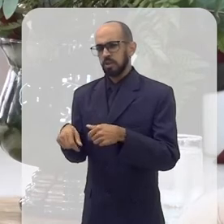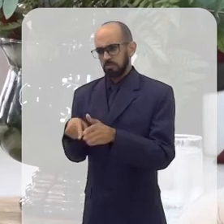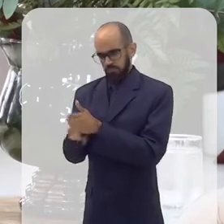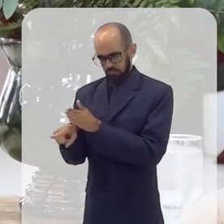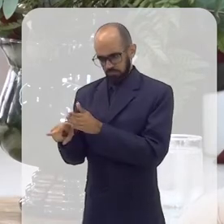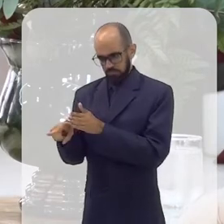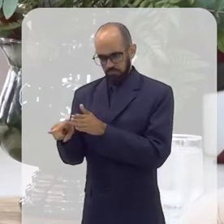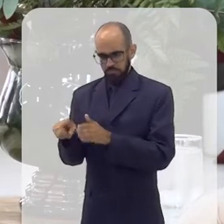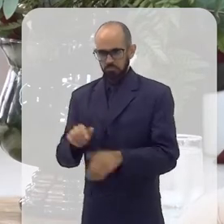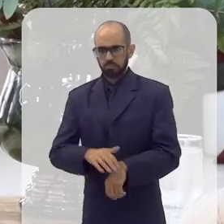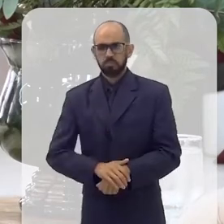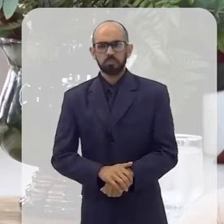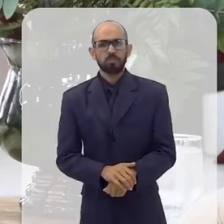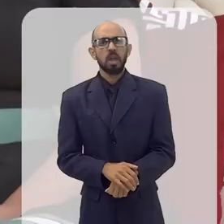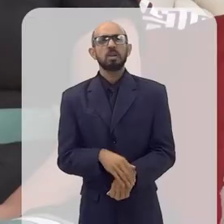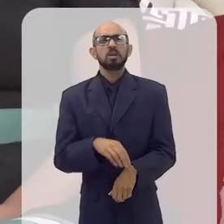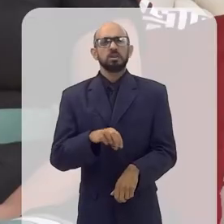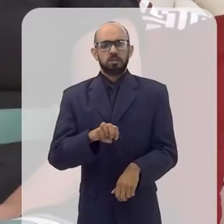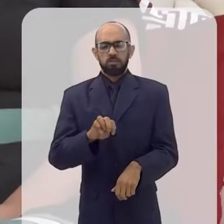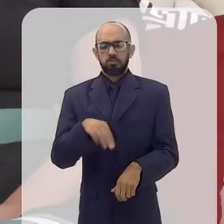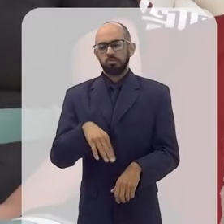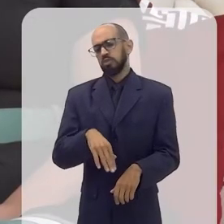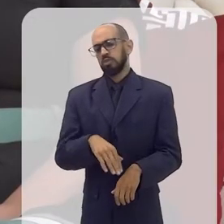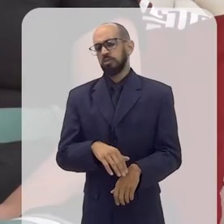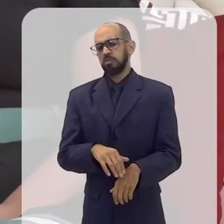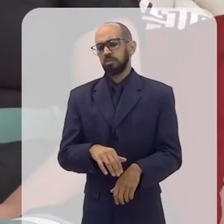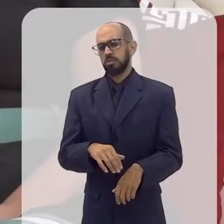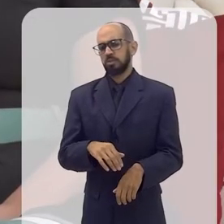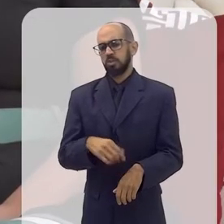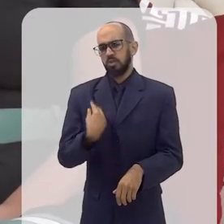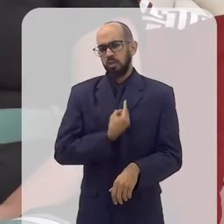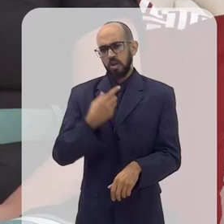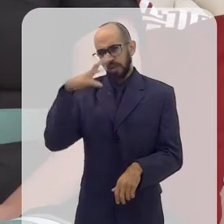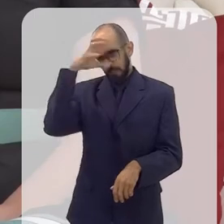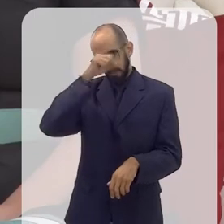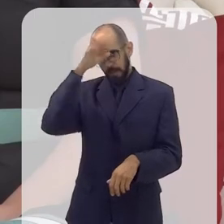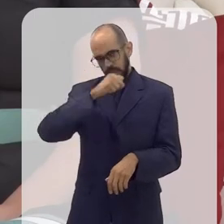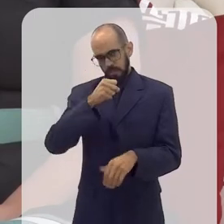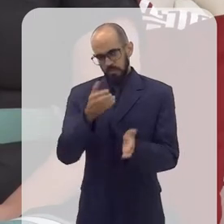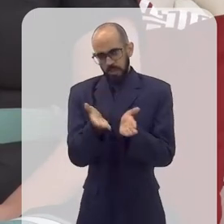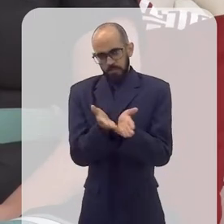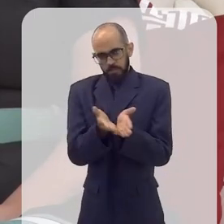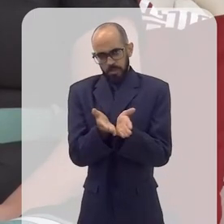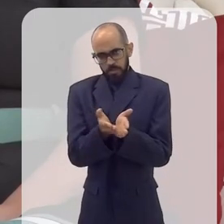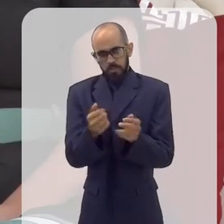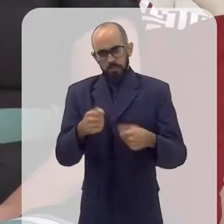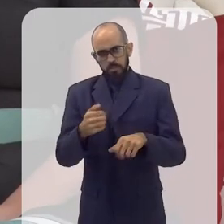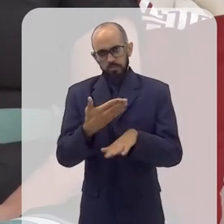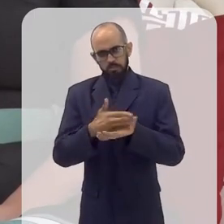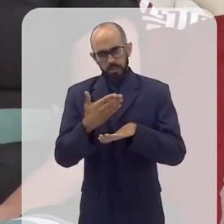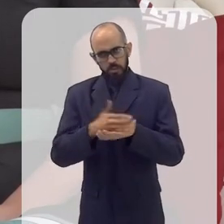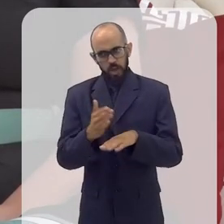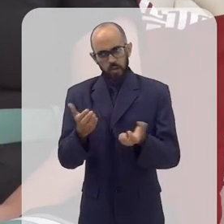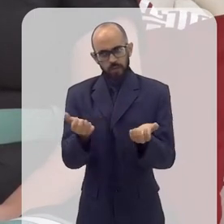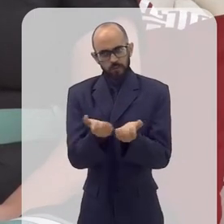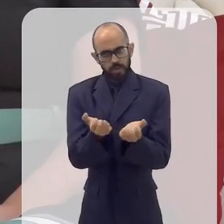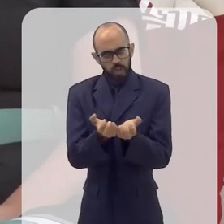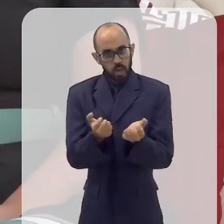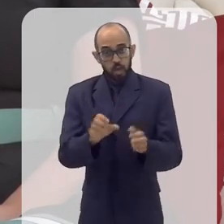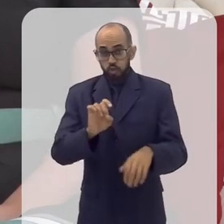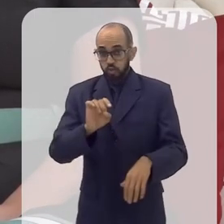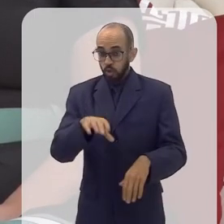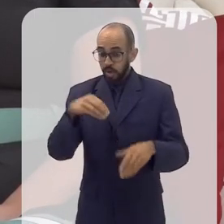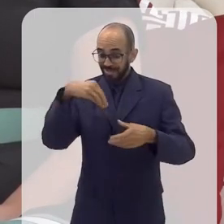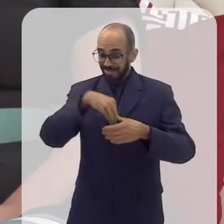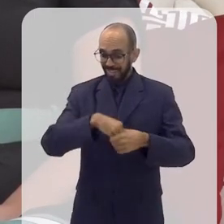do que vocês pregam? Claro que sim. A gente aprende nas Escrituras que a gente deve praticar o Evangelho não só